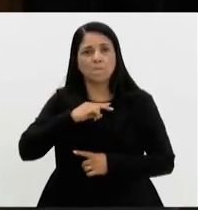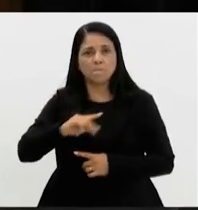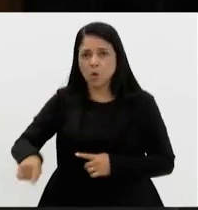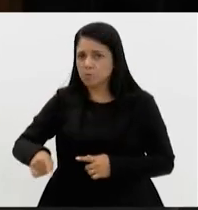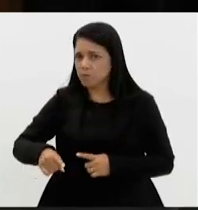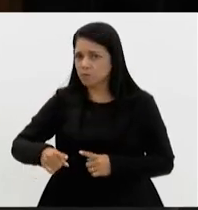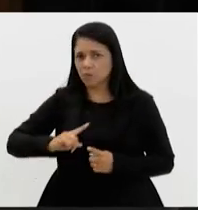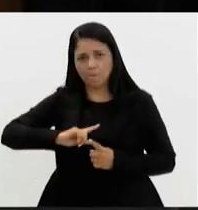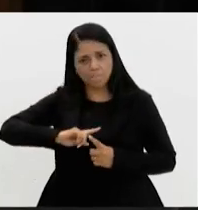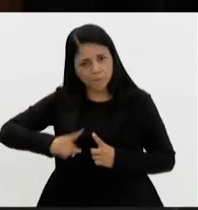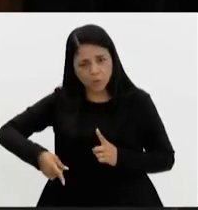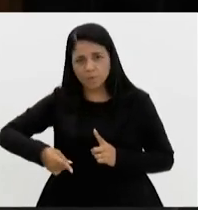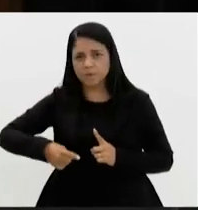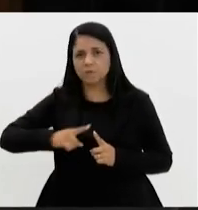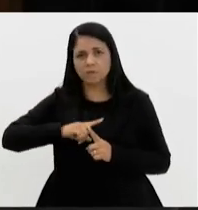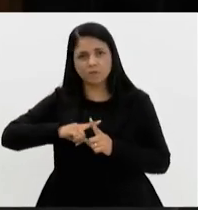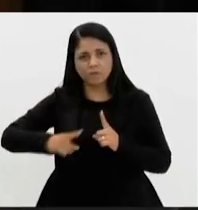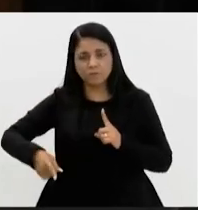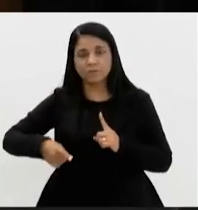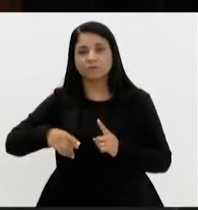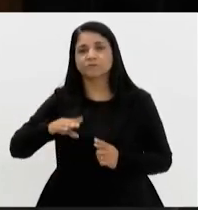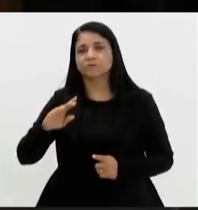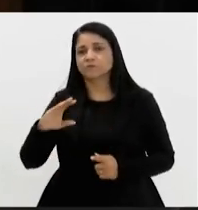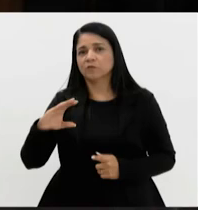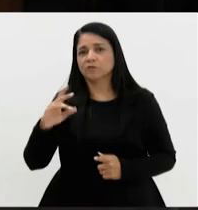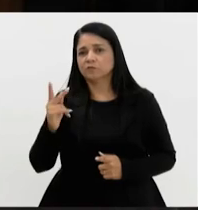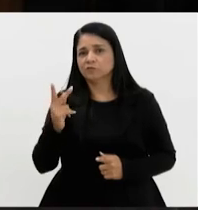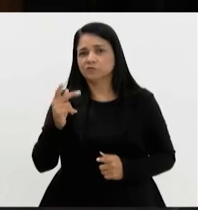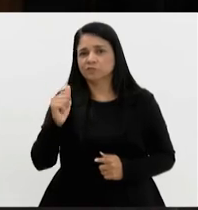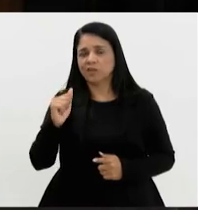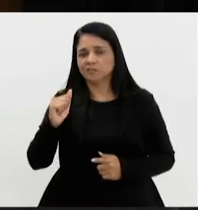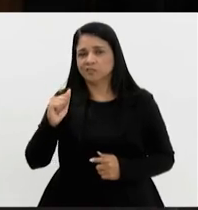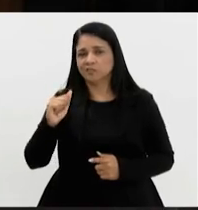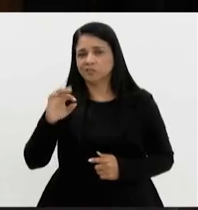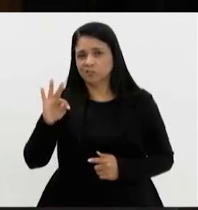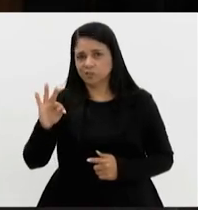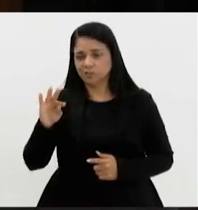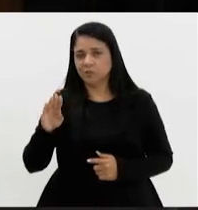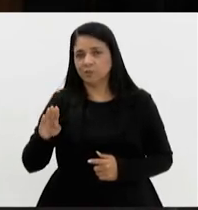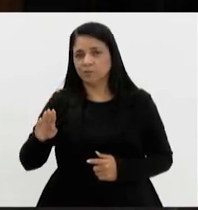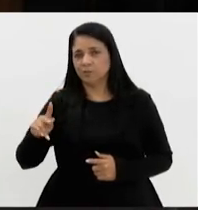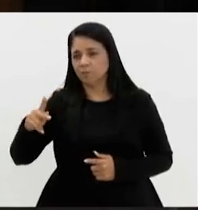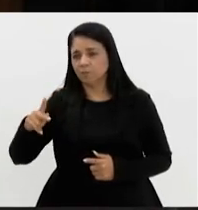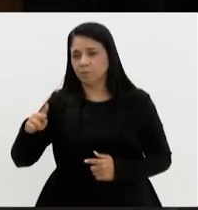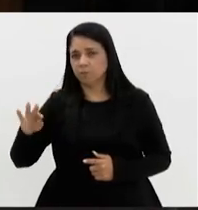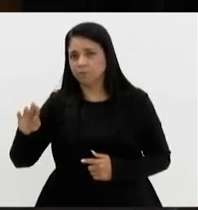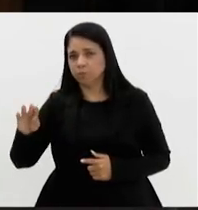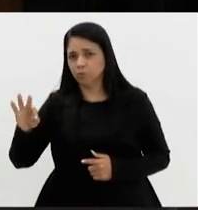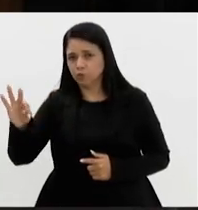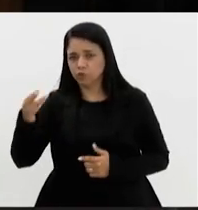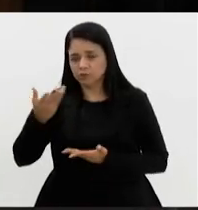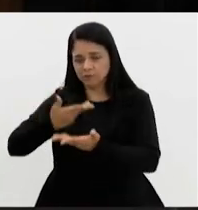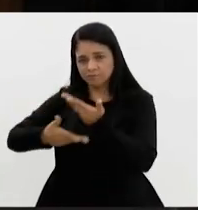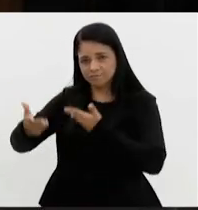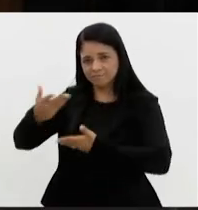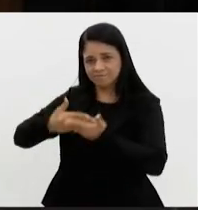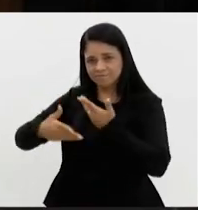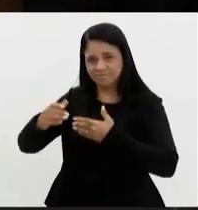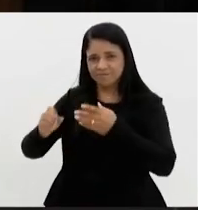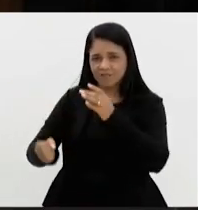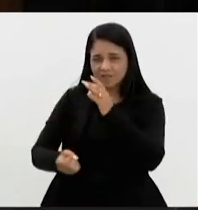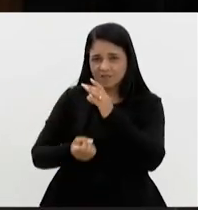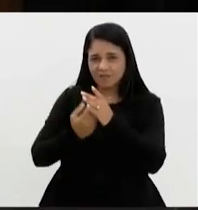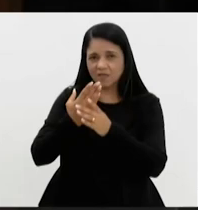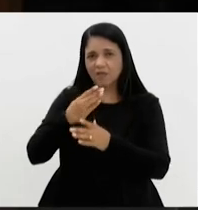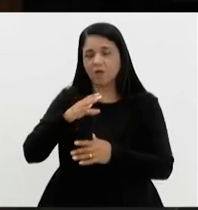eh com relação aos chatbots que são aqueles programas que interagem com os usuários que criam hologramas como com